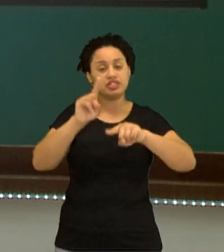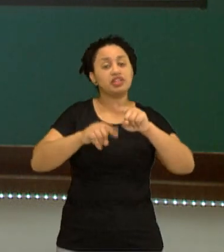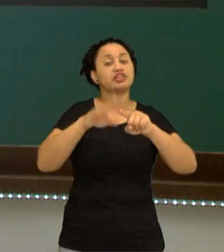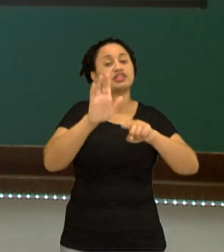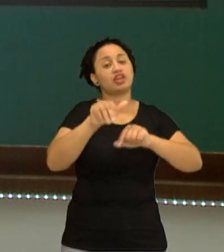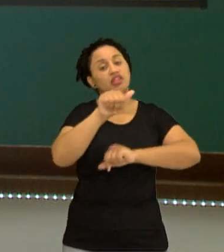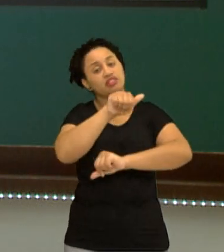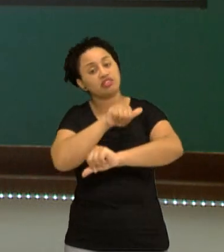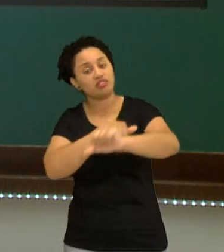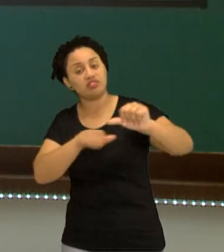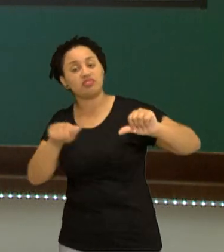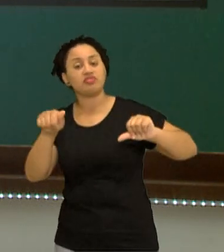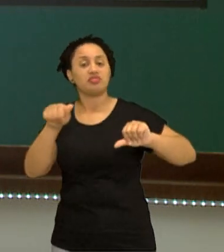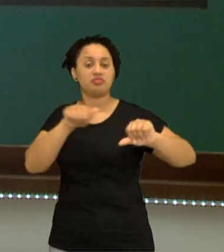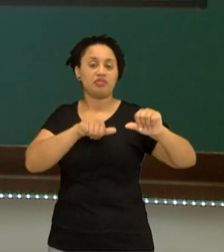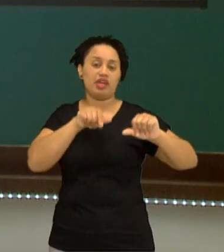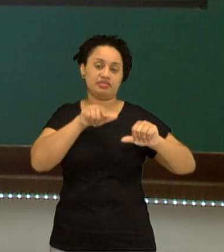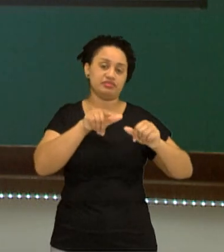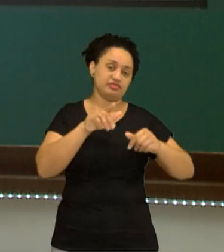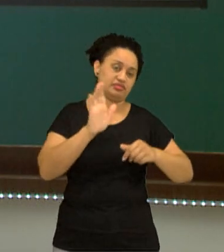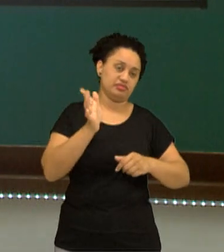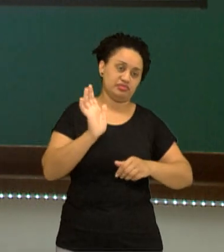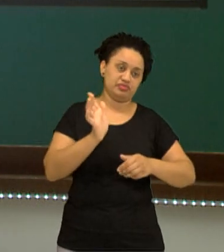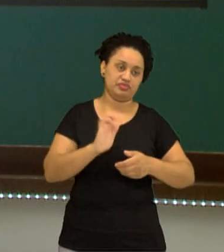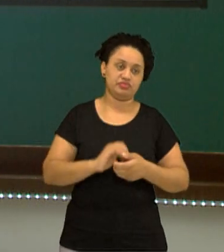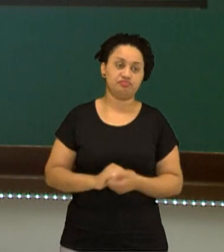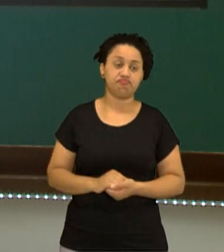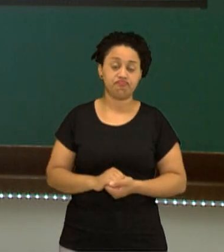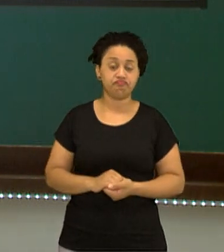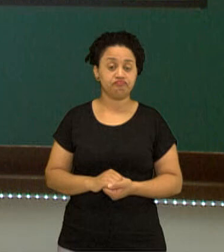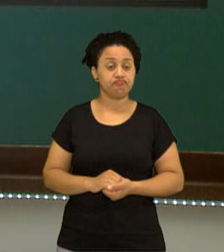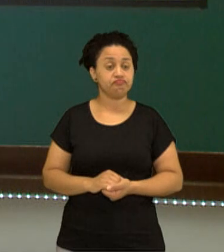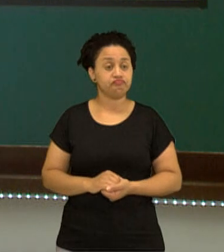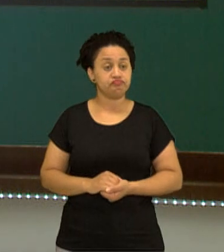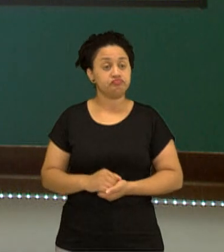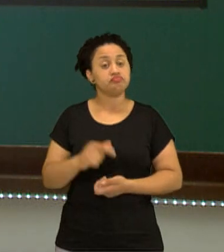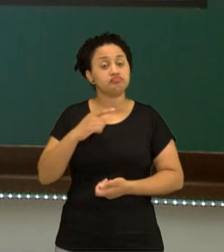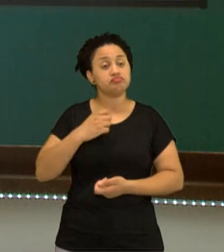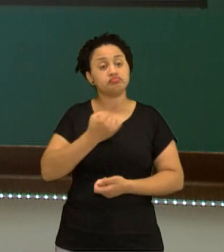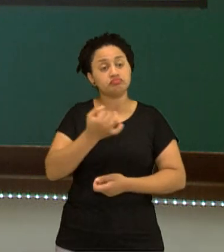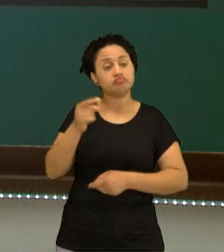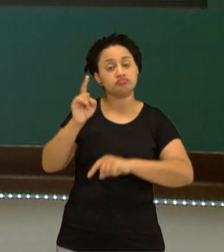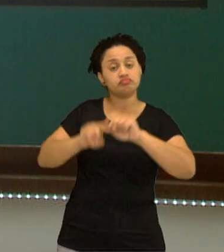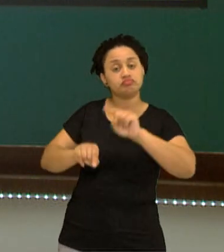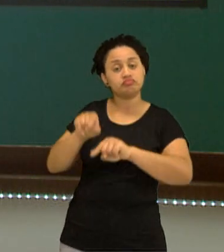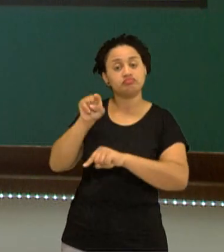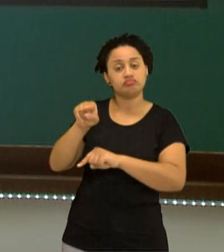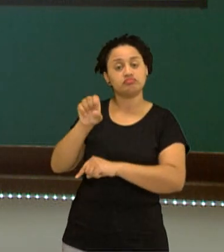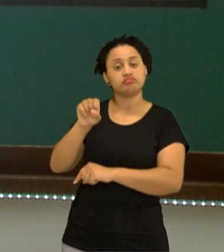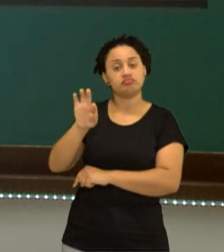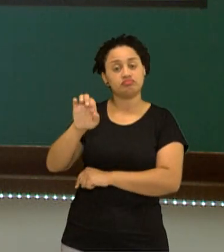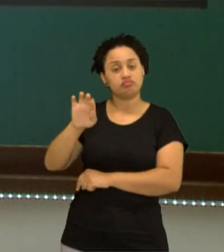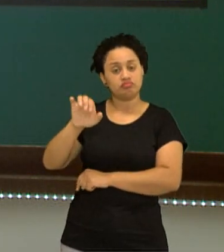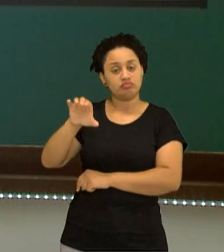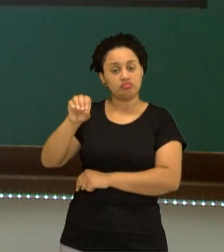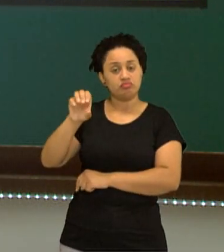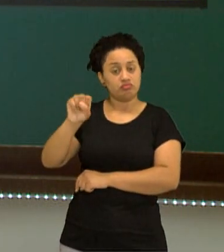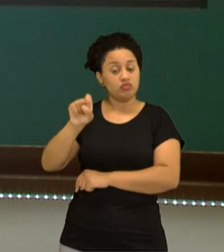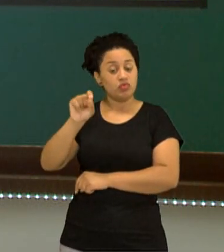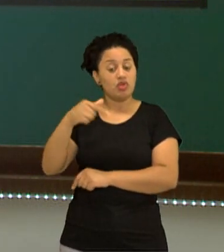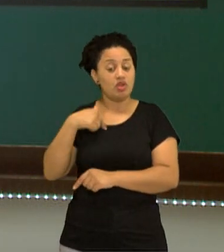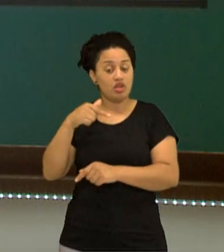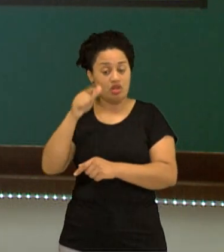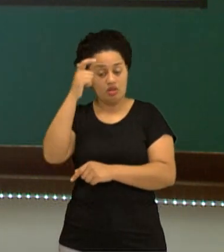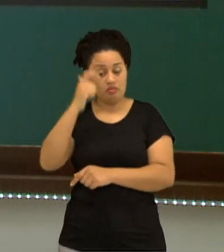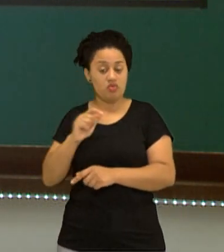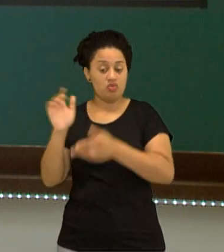foram transformados pelo homem. Muitos dos materiais sintéticos, ou seja, aqueles que são produzidos